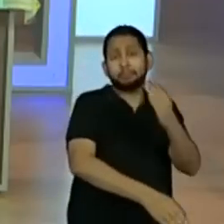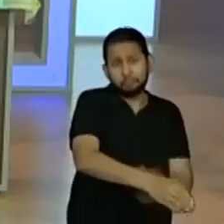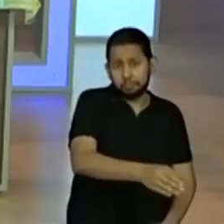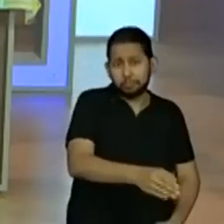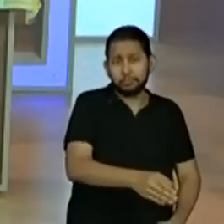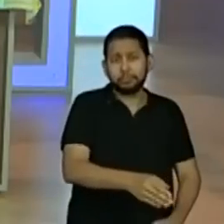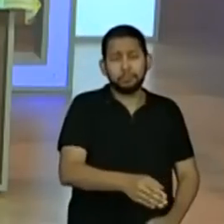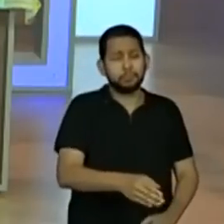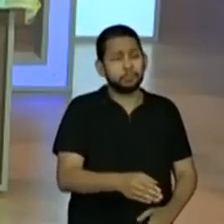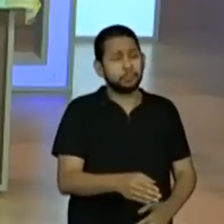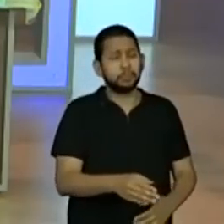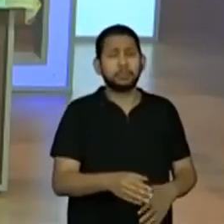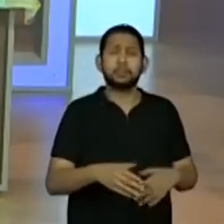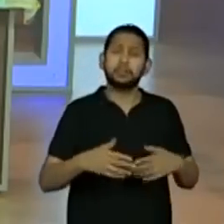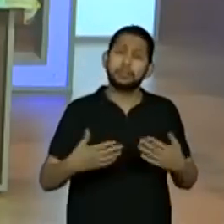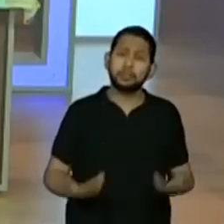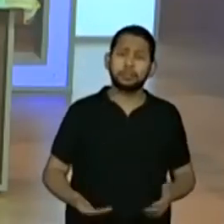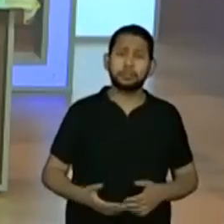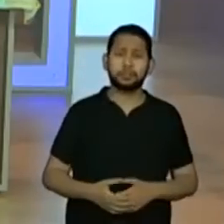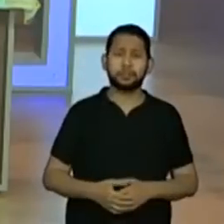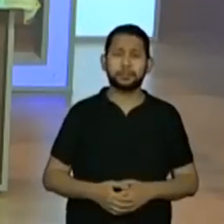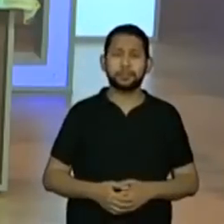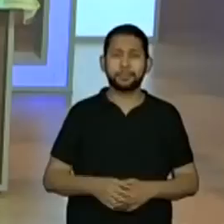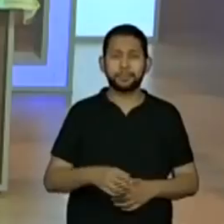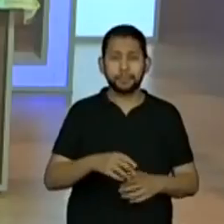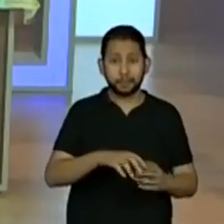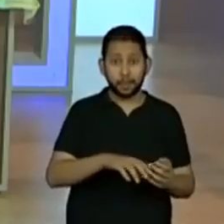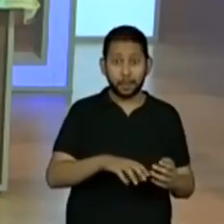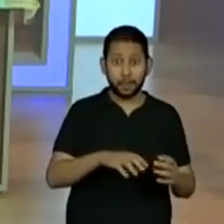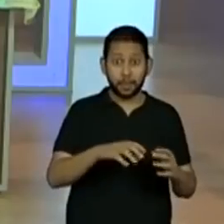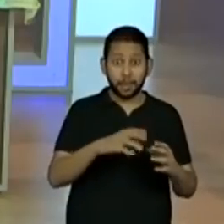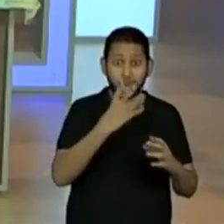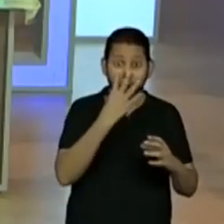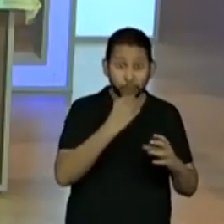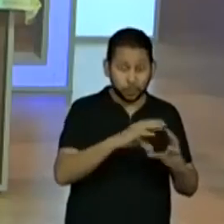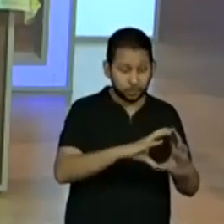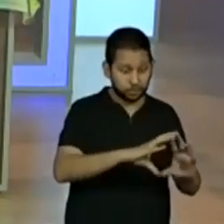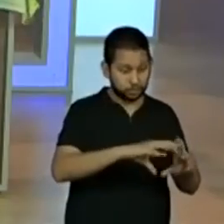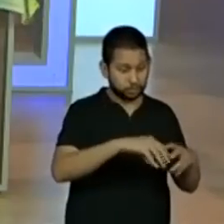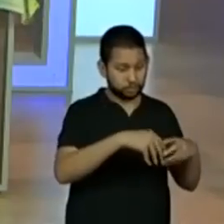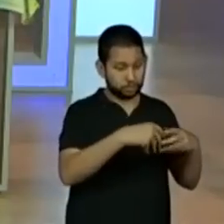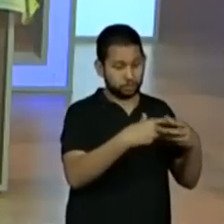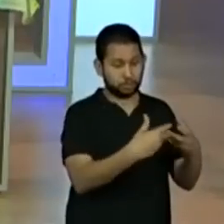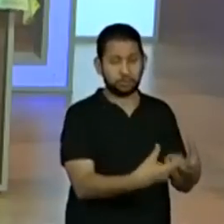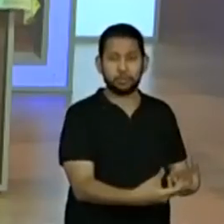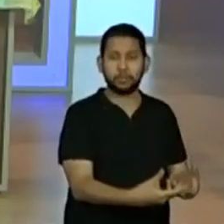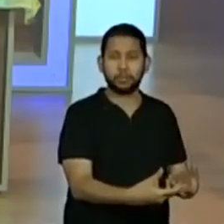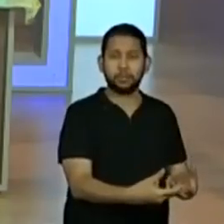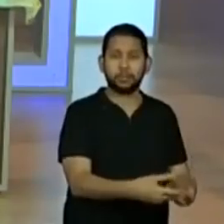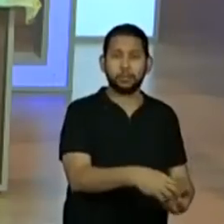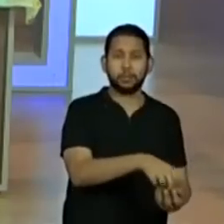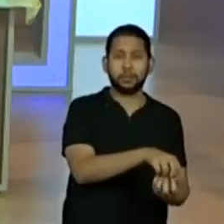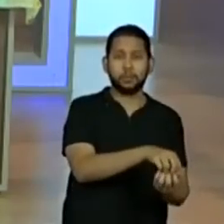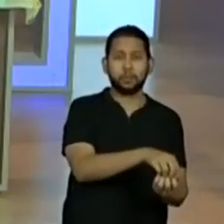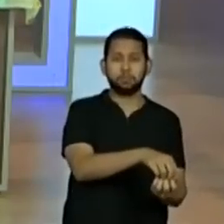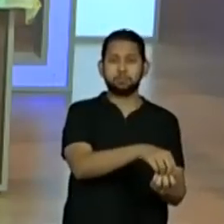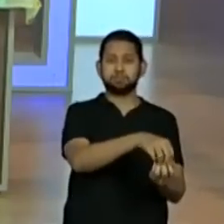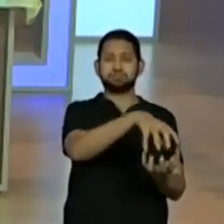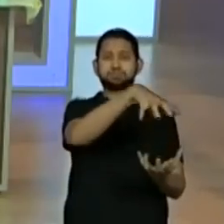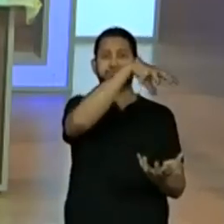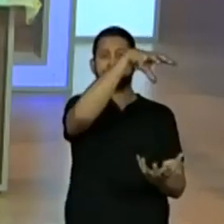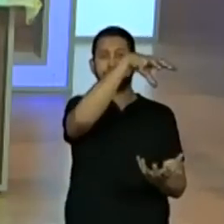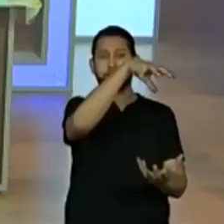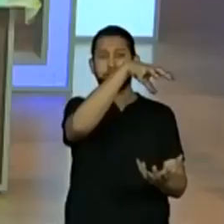patas. Então, daquela casca de raposa surgiu um belíssimo príncipe, que